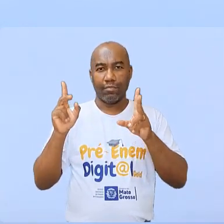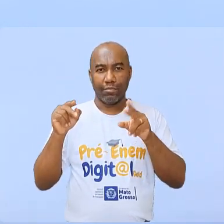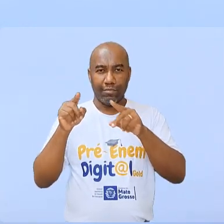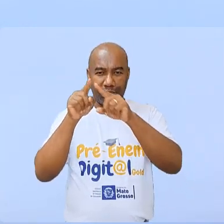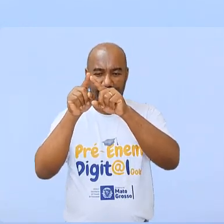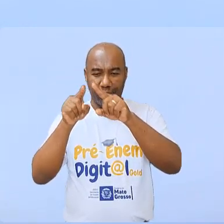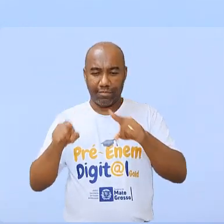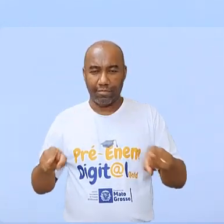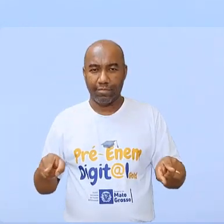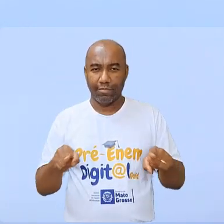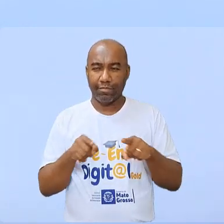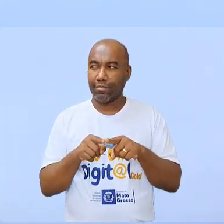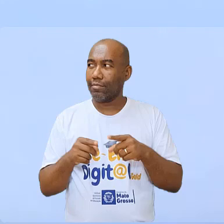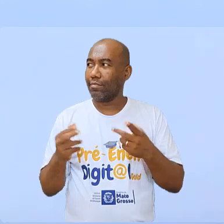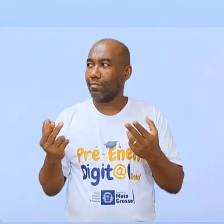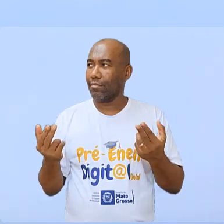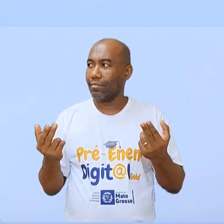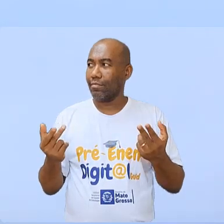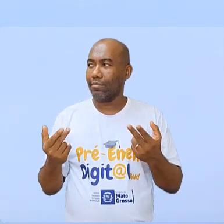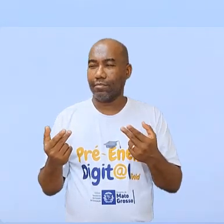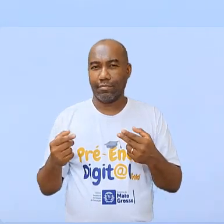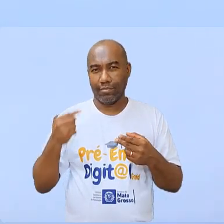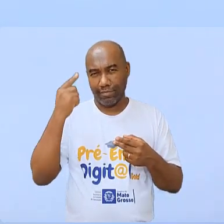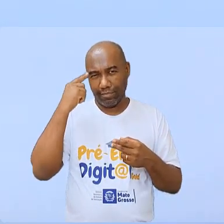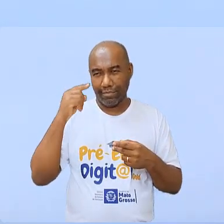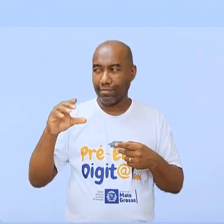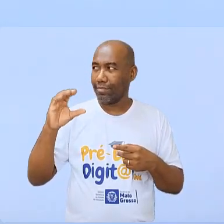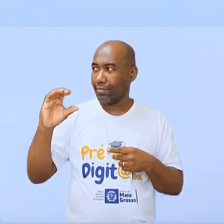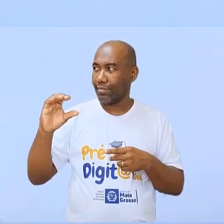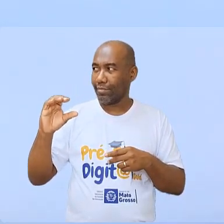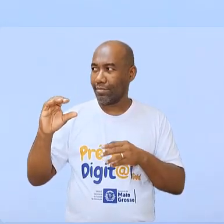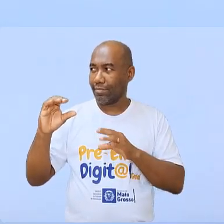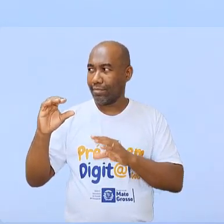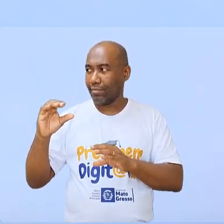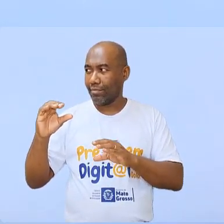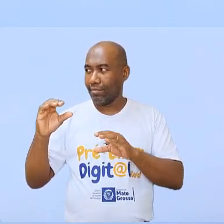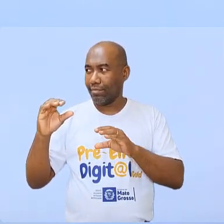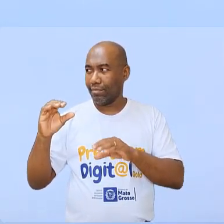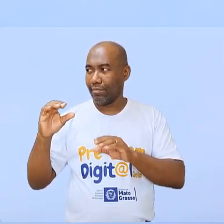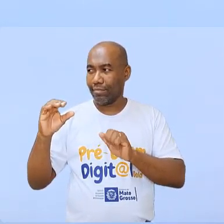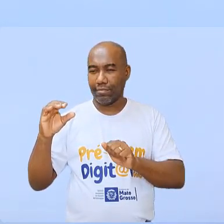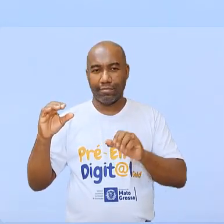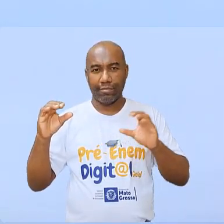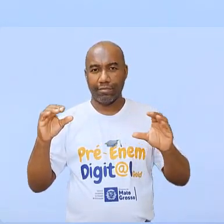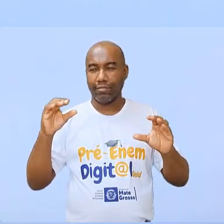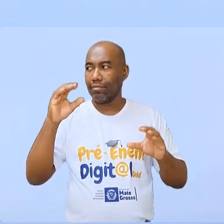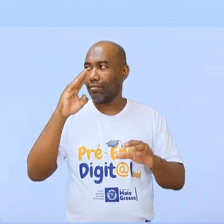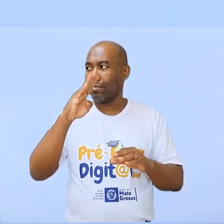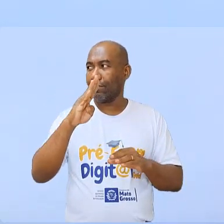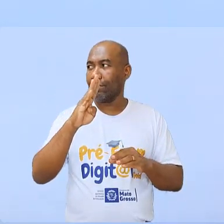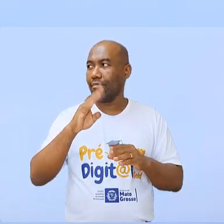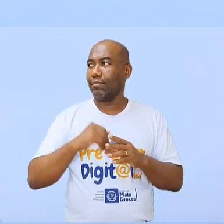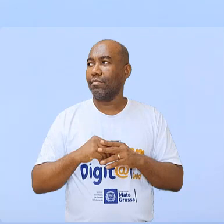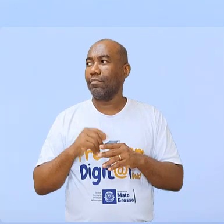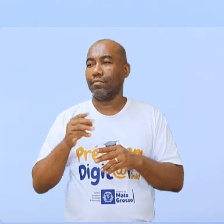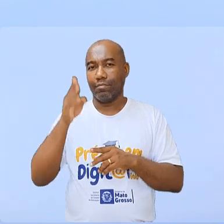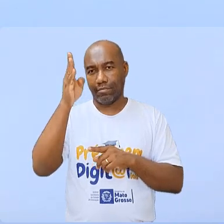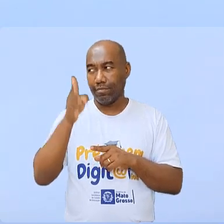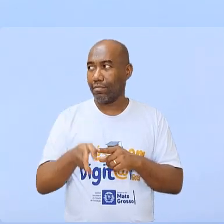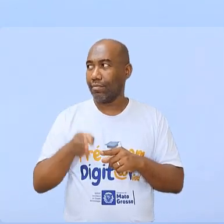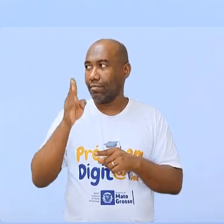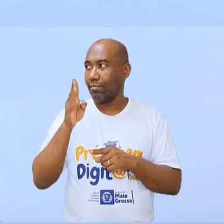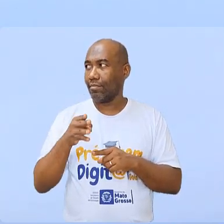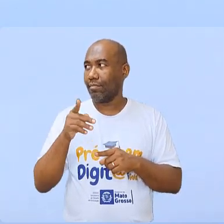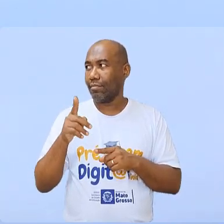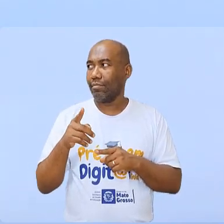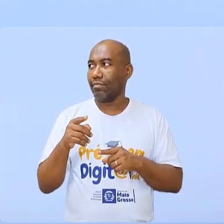exatamente na mesma posição que eu aprendi fazer ó meu treino tá aqui ó quê que eu tenho aqui eu tenho a medida do